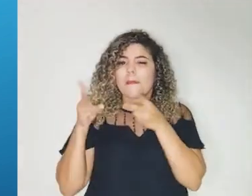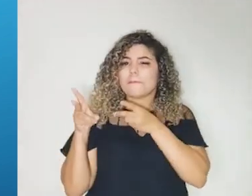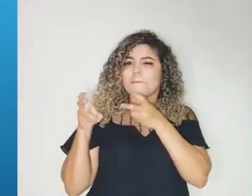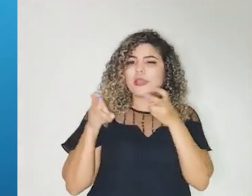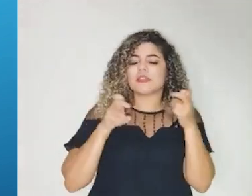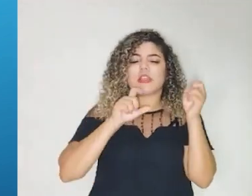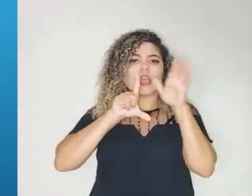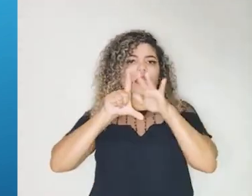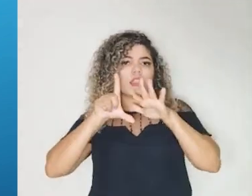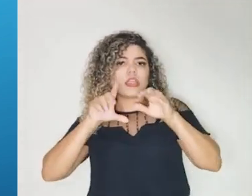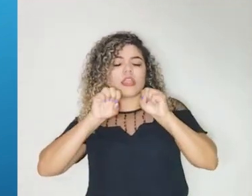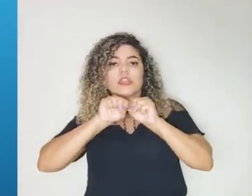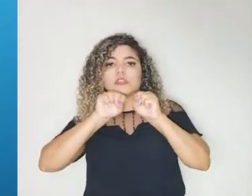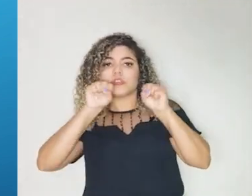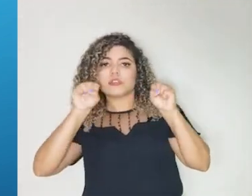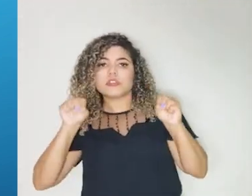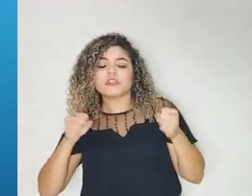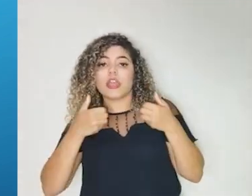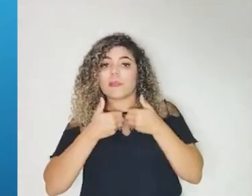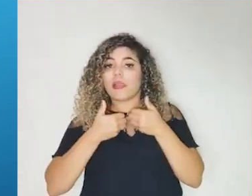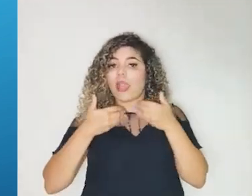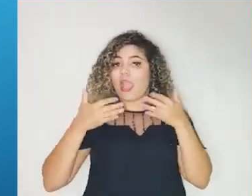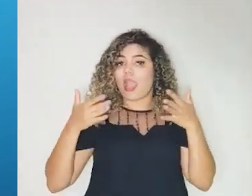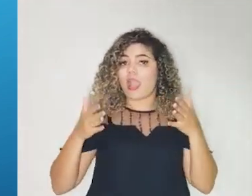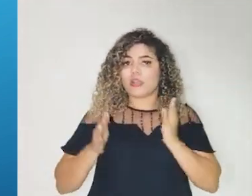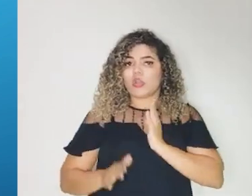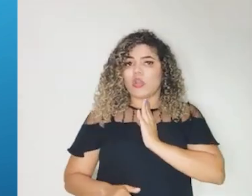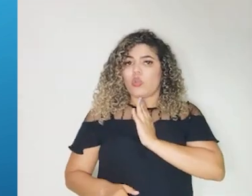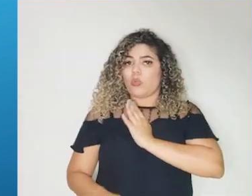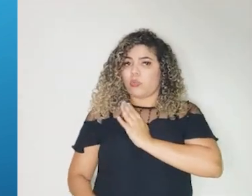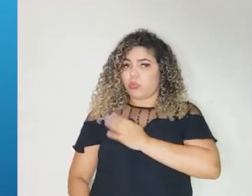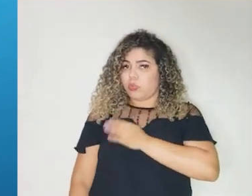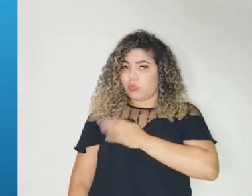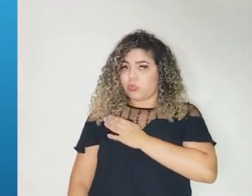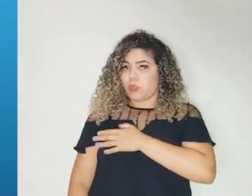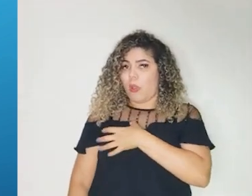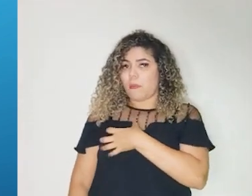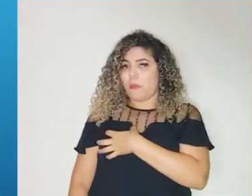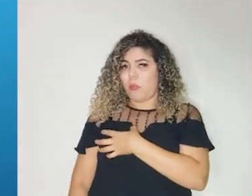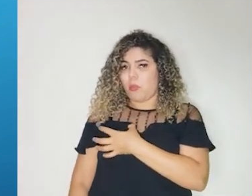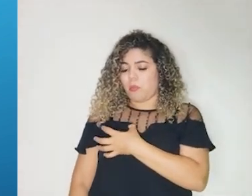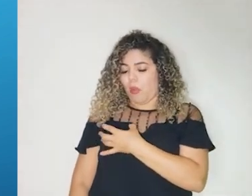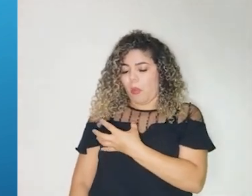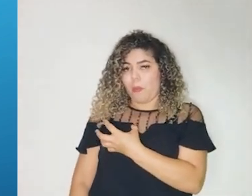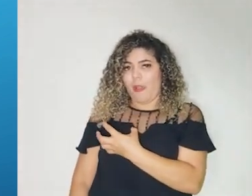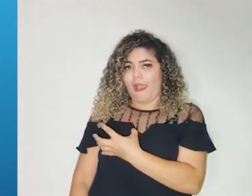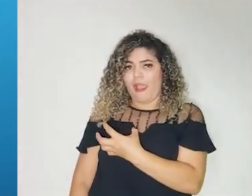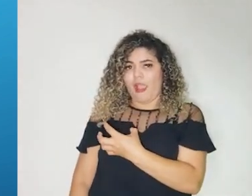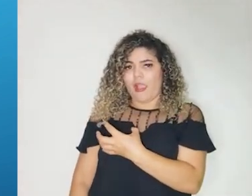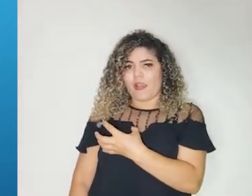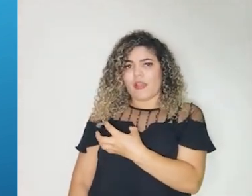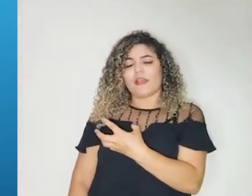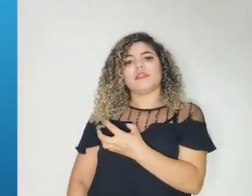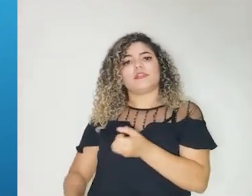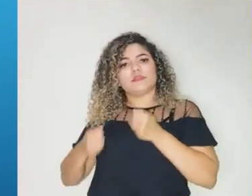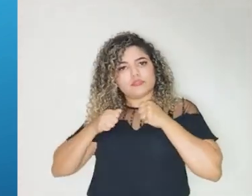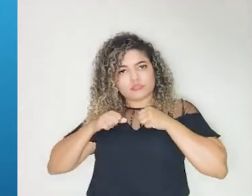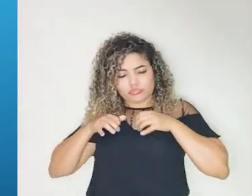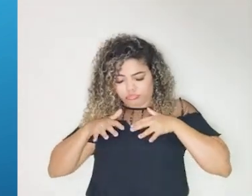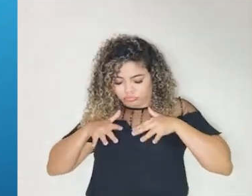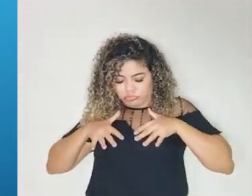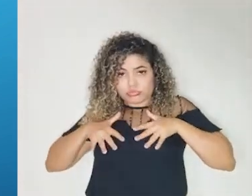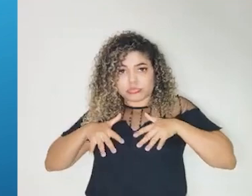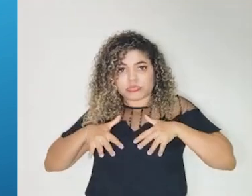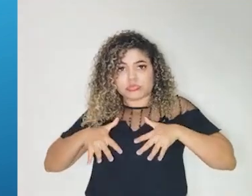na imagem, nós temos o sistema transporte aberto, o coração desse animal bombeando essa hemolinfa por outros